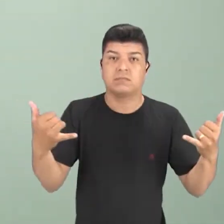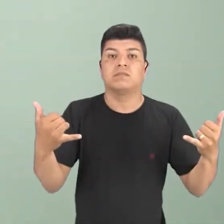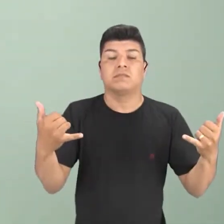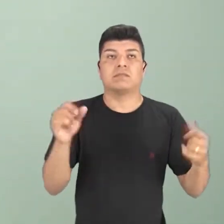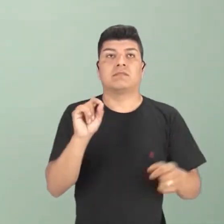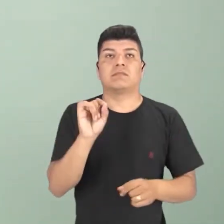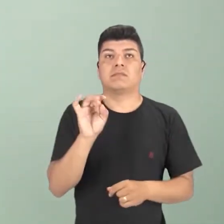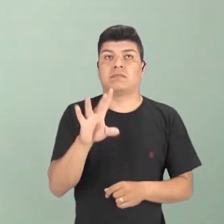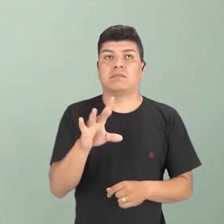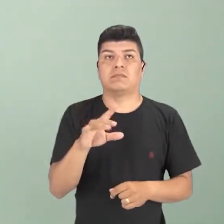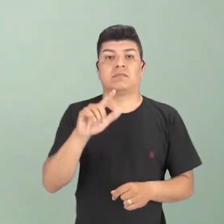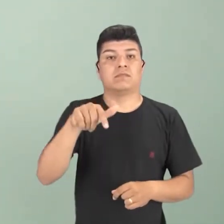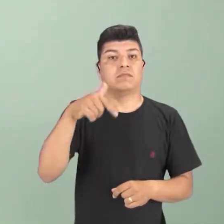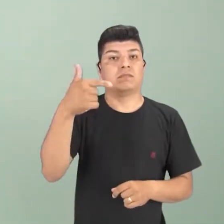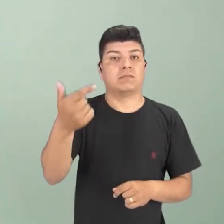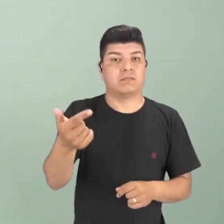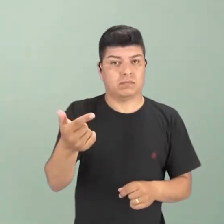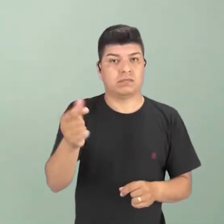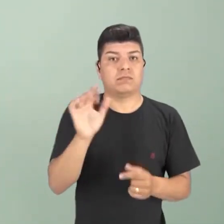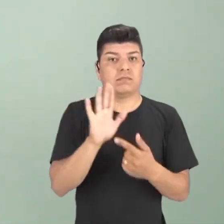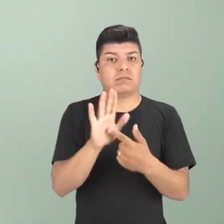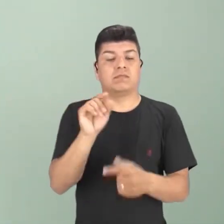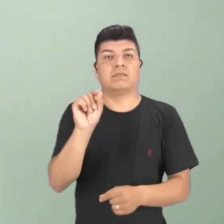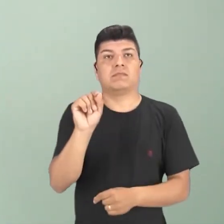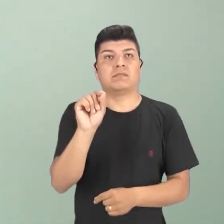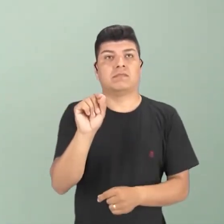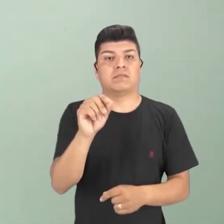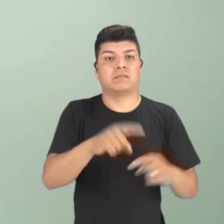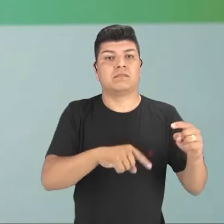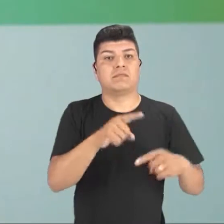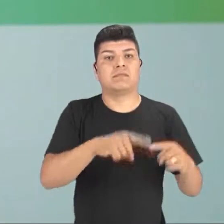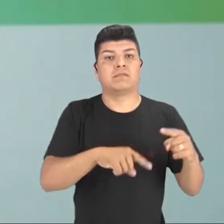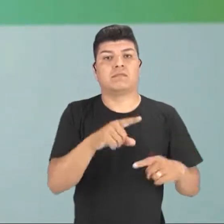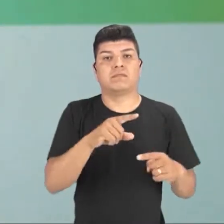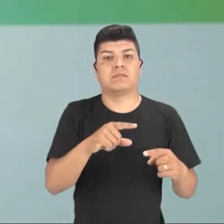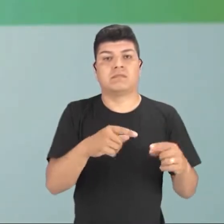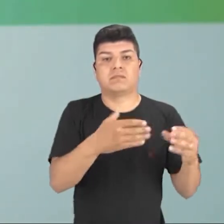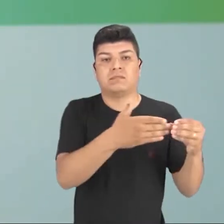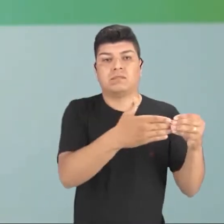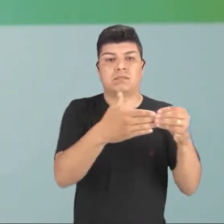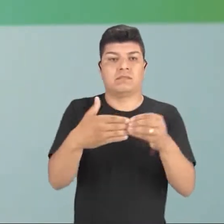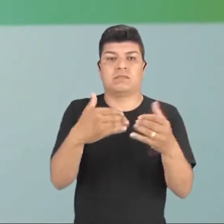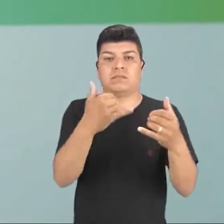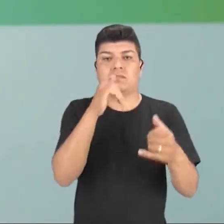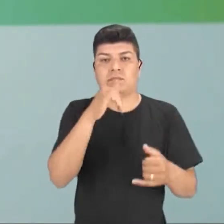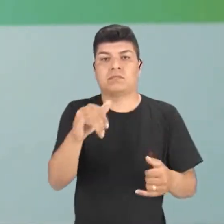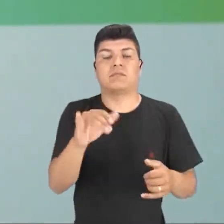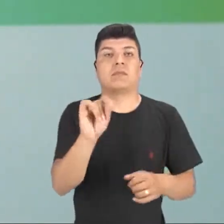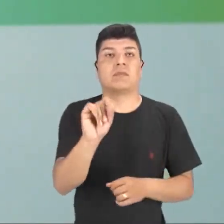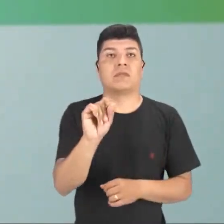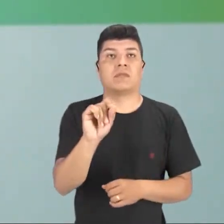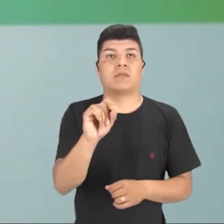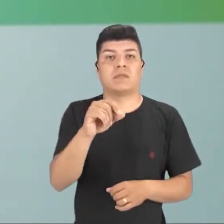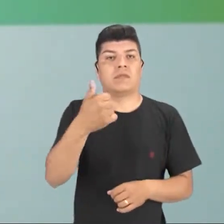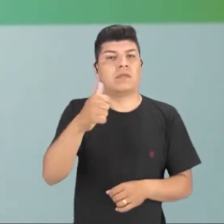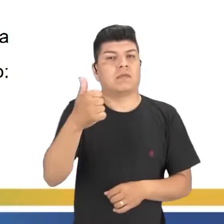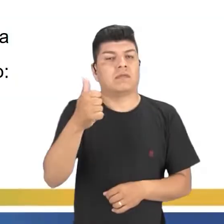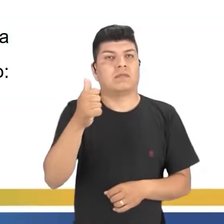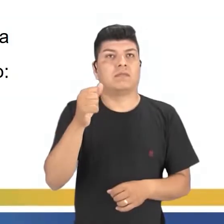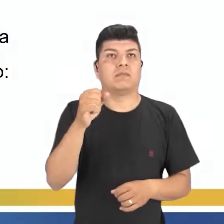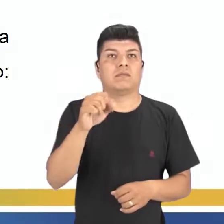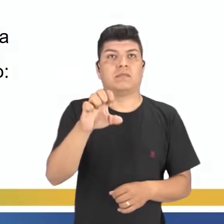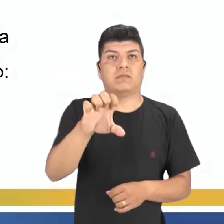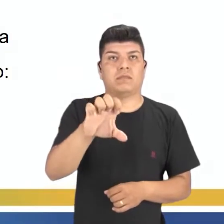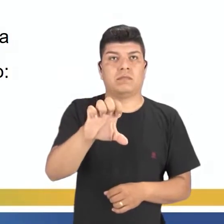tem uma outra disposição para esse material em que está conduzindo a corrente elétrica. Então, vamos analisar para as